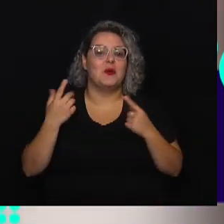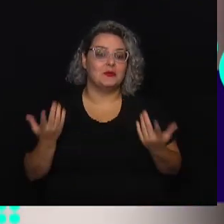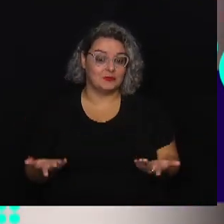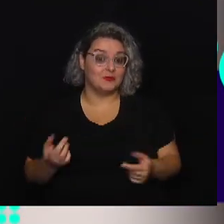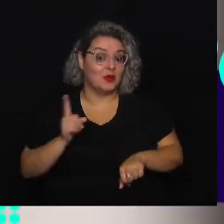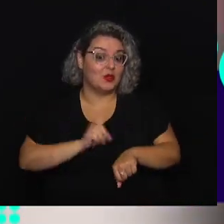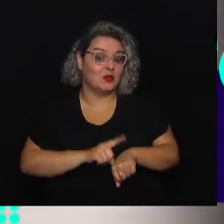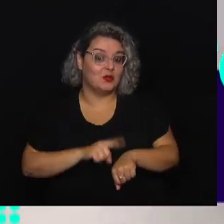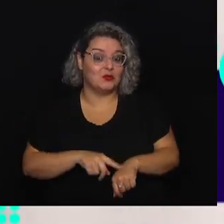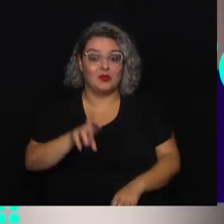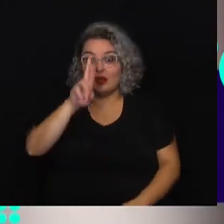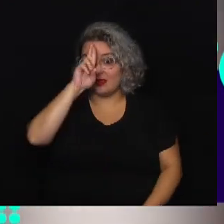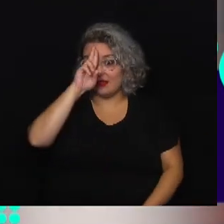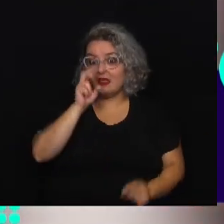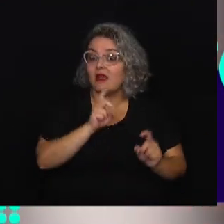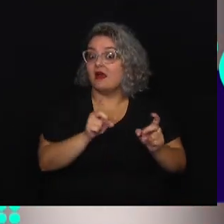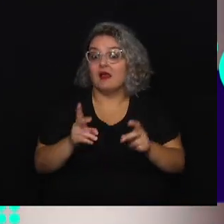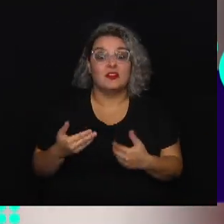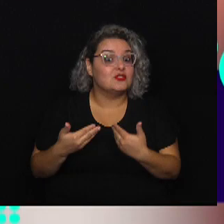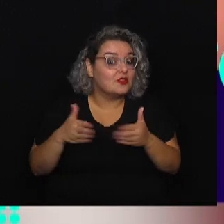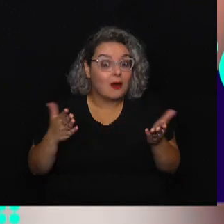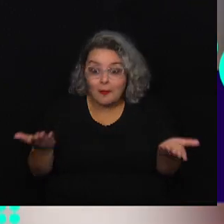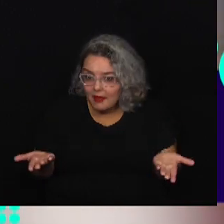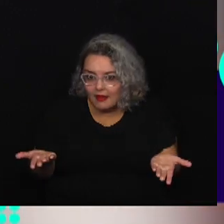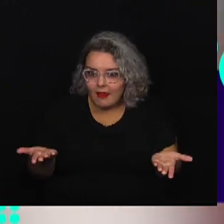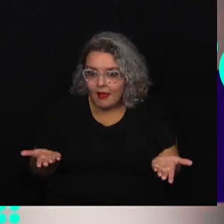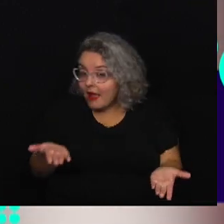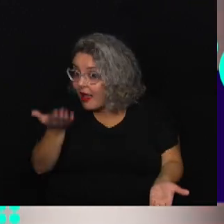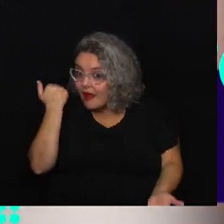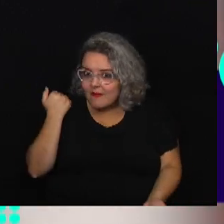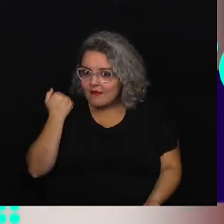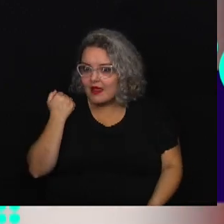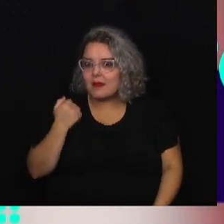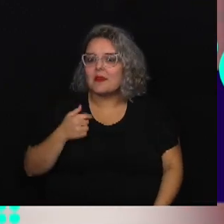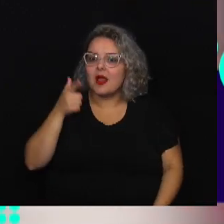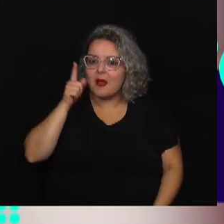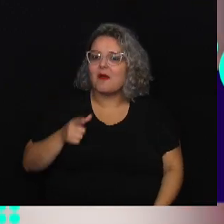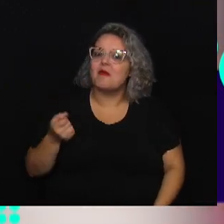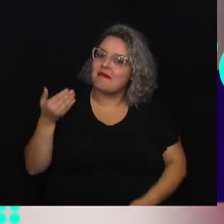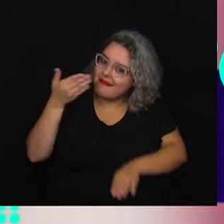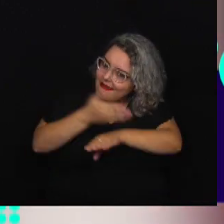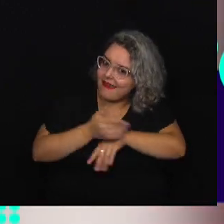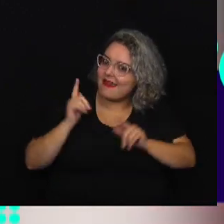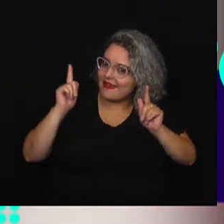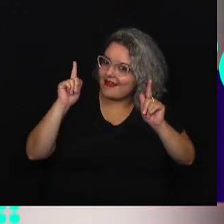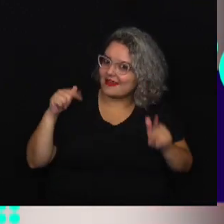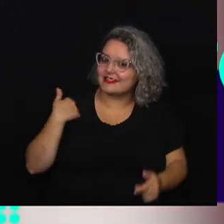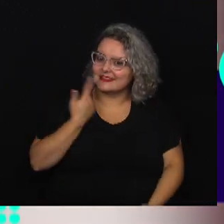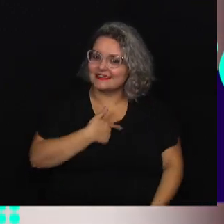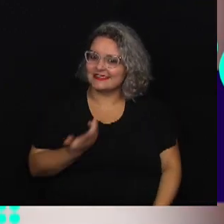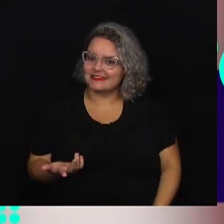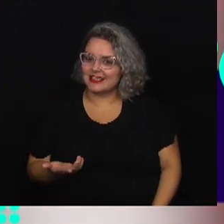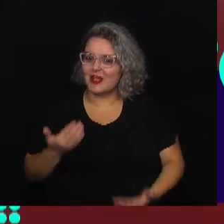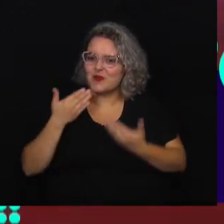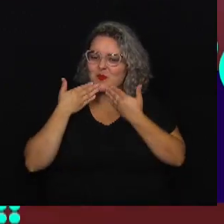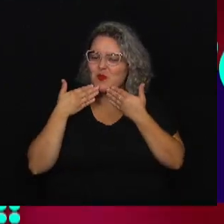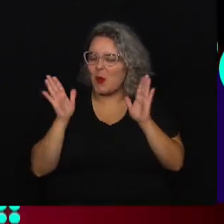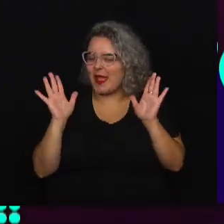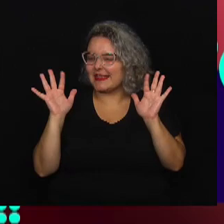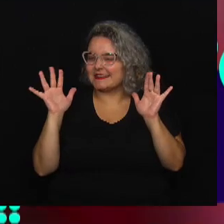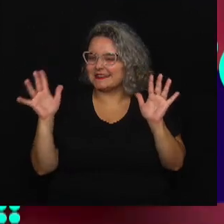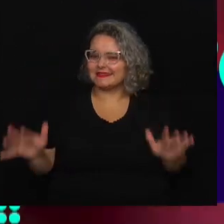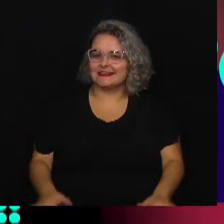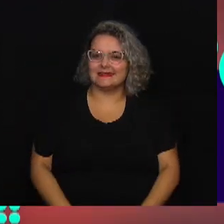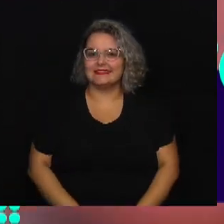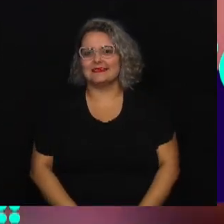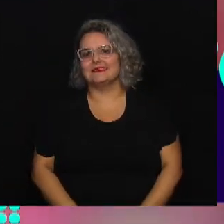do meio-dia, e as vendas já estão abertas. Então, corre para garantir o seu, para vir curtir muito esse dia com a gente. Eu estou te esperando lá.